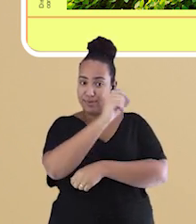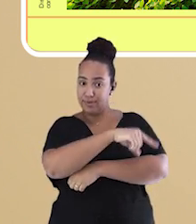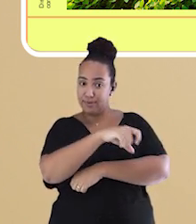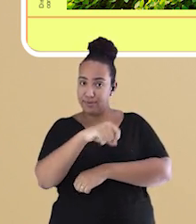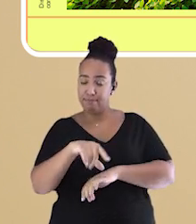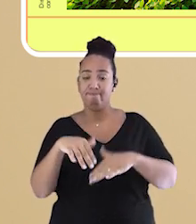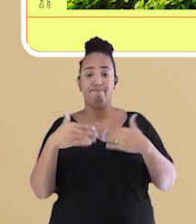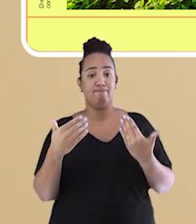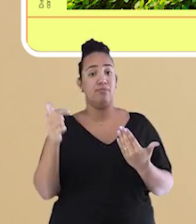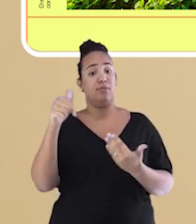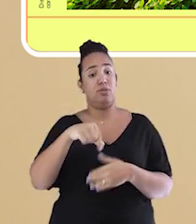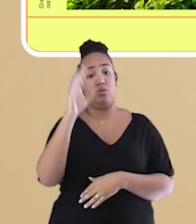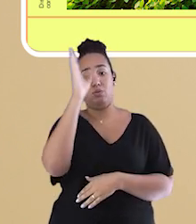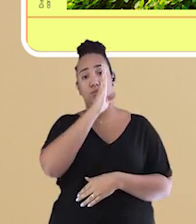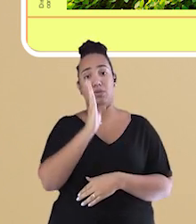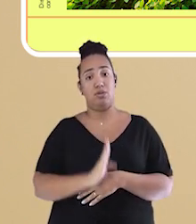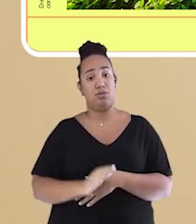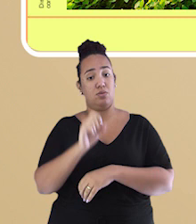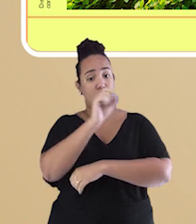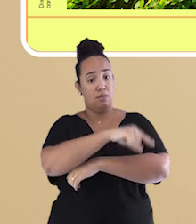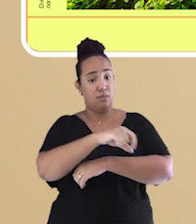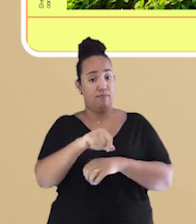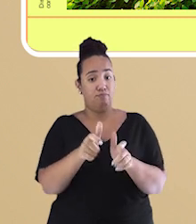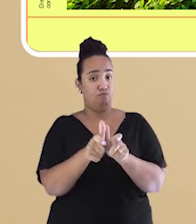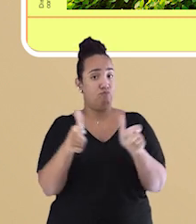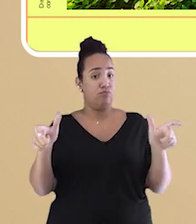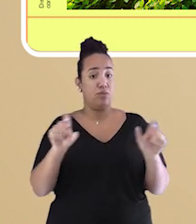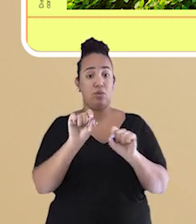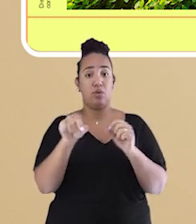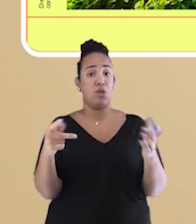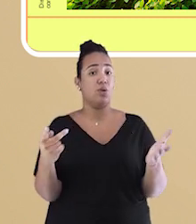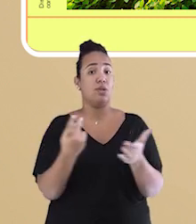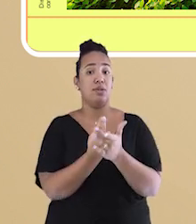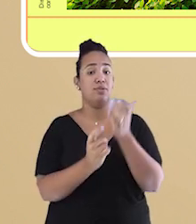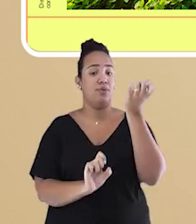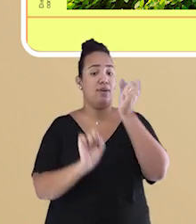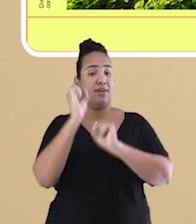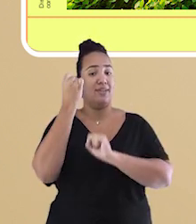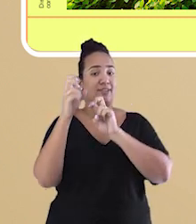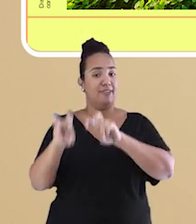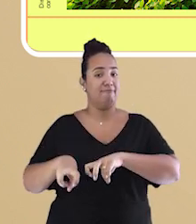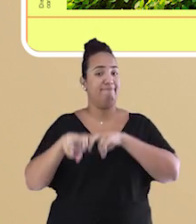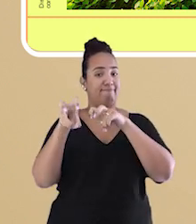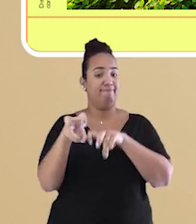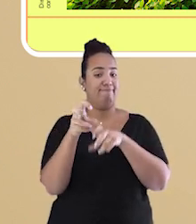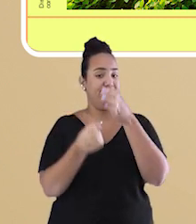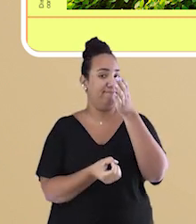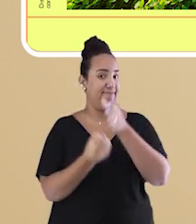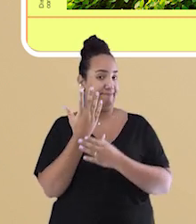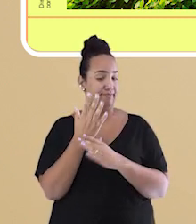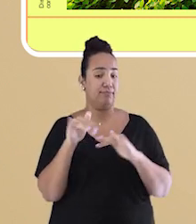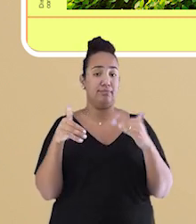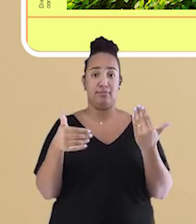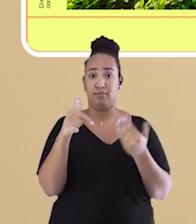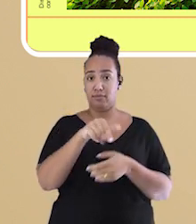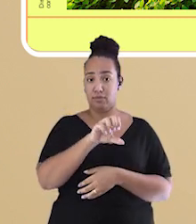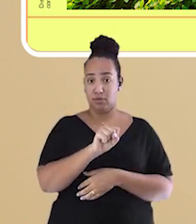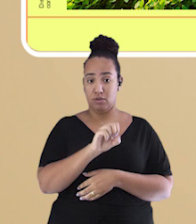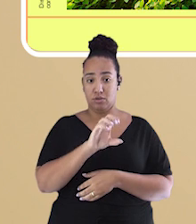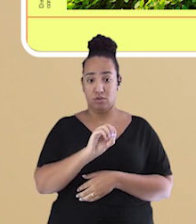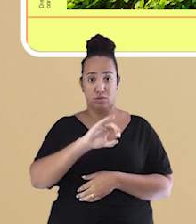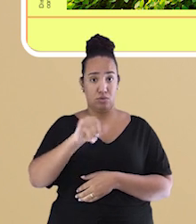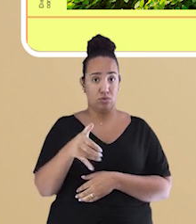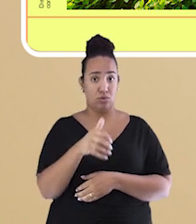sojicultura cresceu muito aqui no Brasil e deu início à agroindústria brasileira. Por meio da soja,